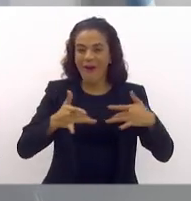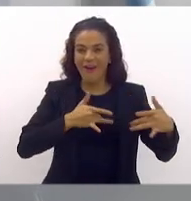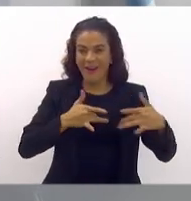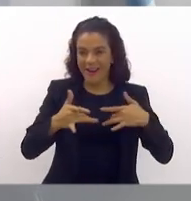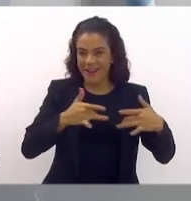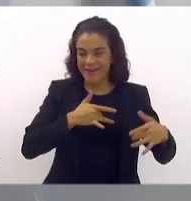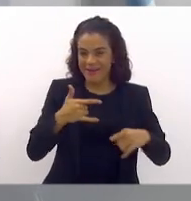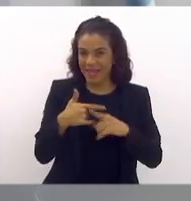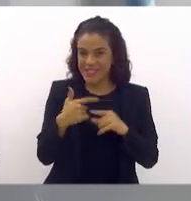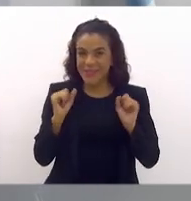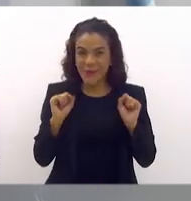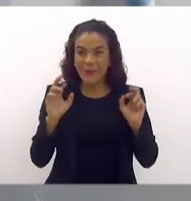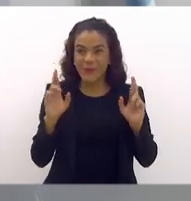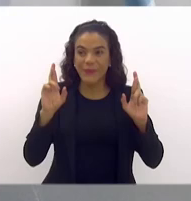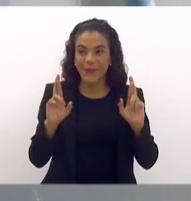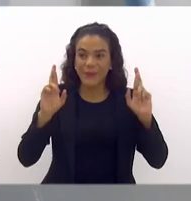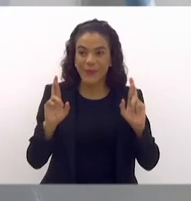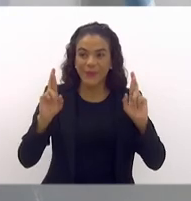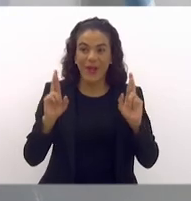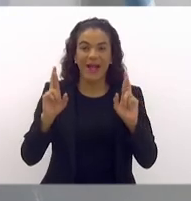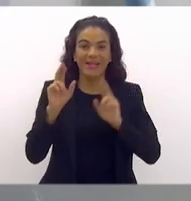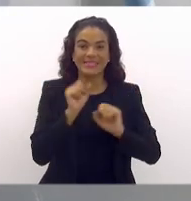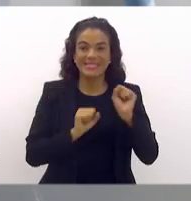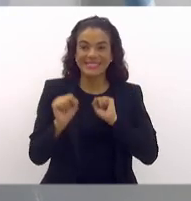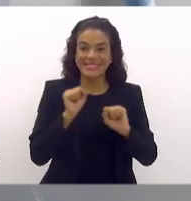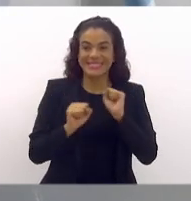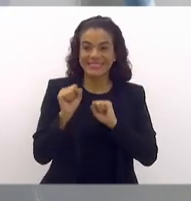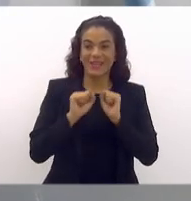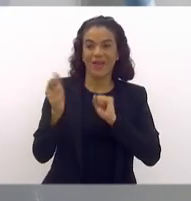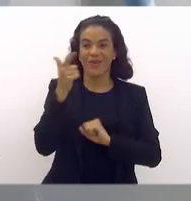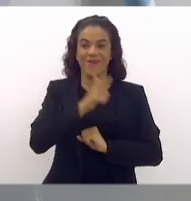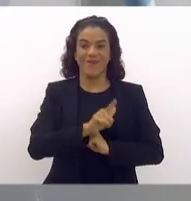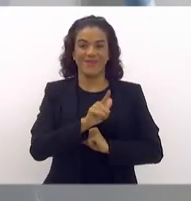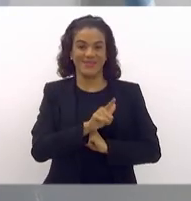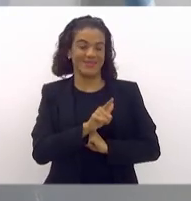já se animava que conseguiria, já estava